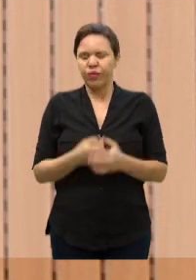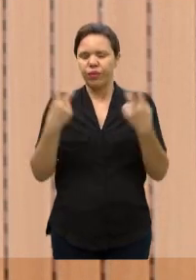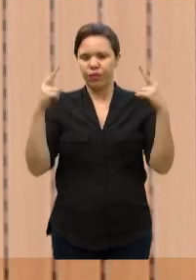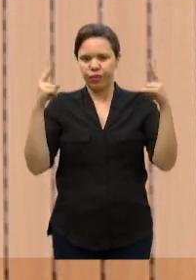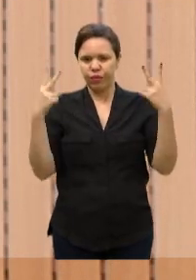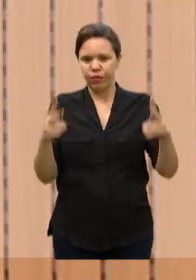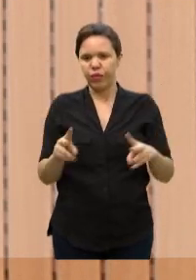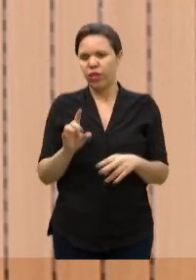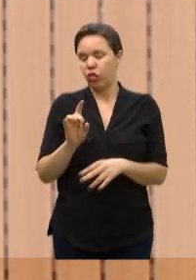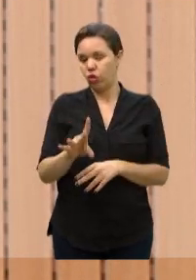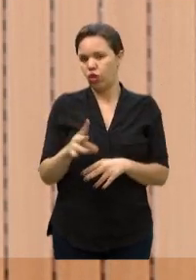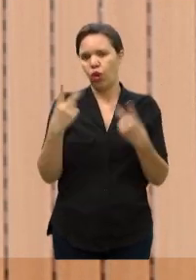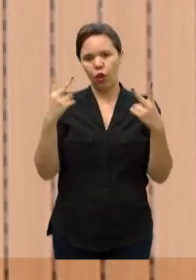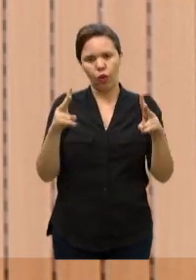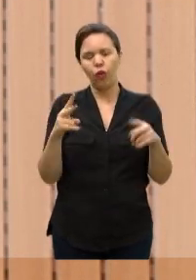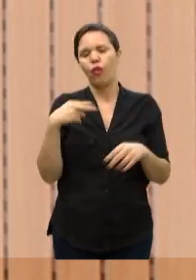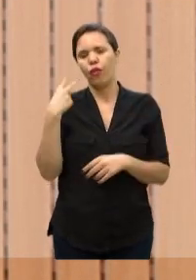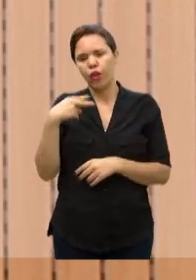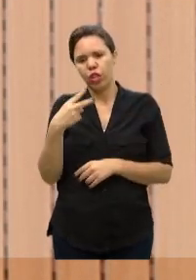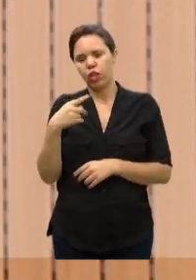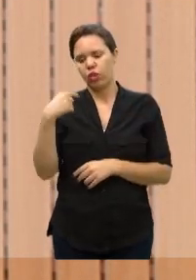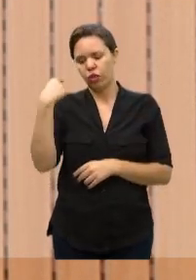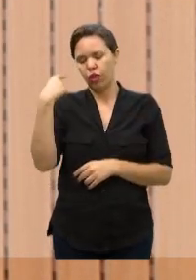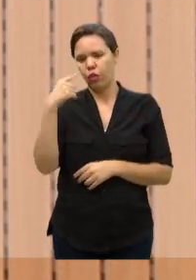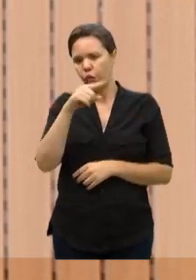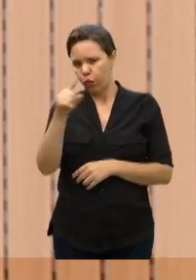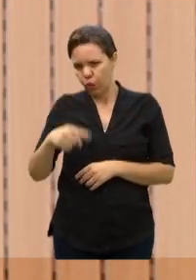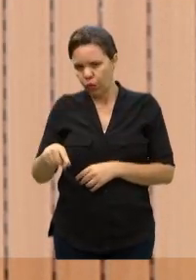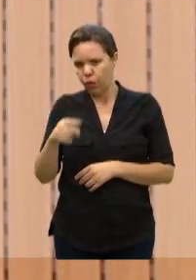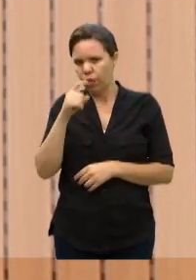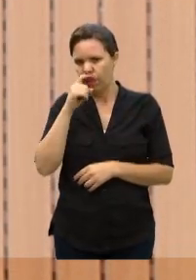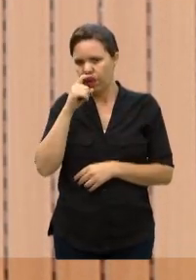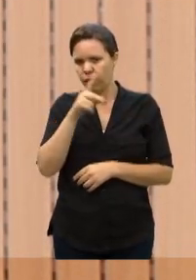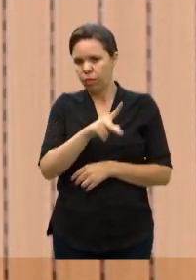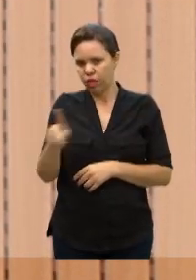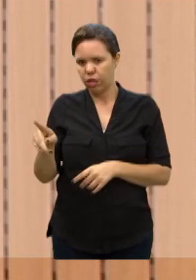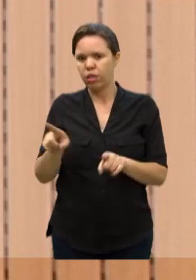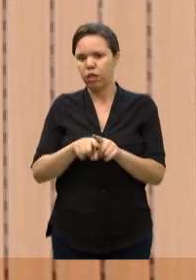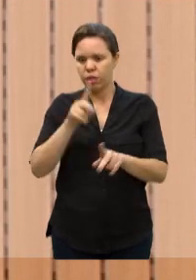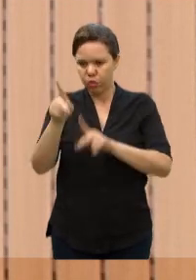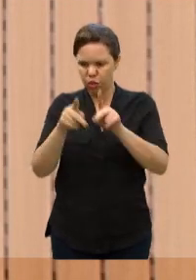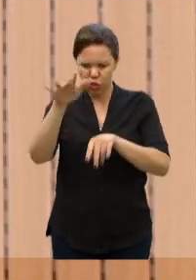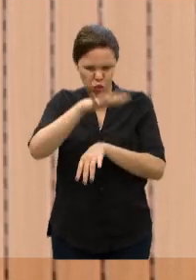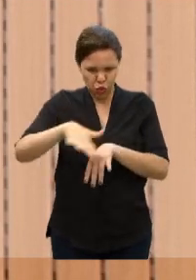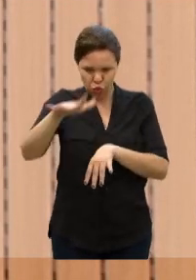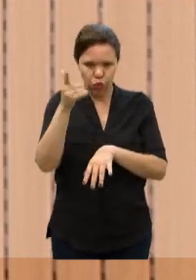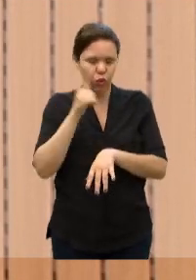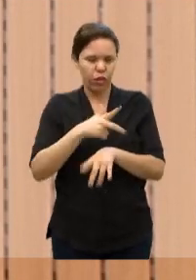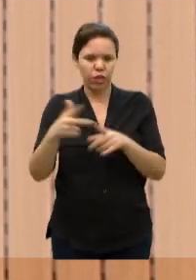vitória, não foi uma vitória do vereador, do Zé Carlos, mas foi do presidente Zé Carlos, mas da população como um todo,